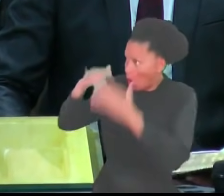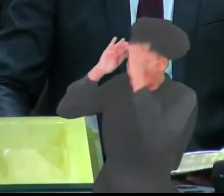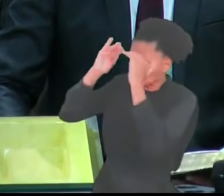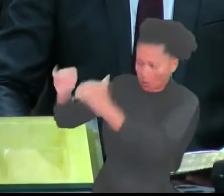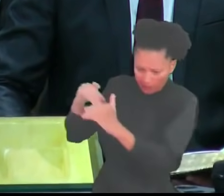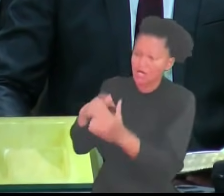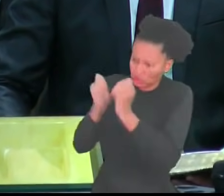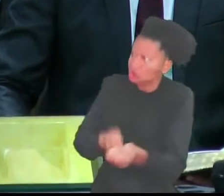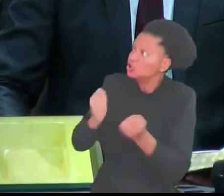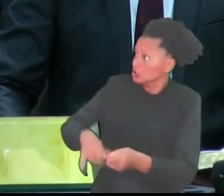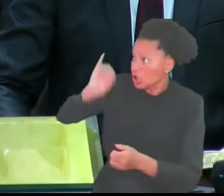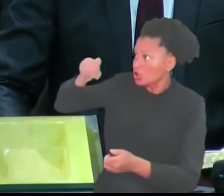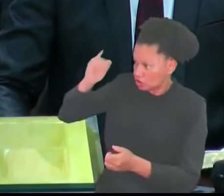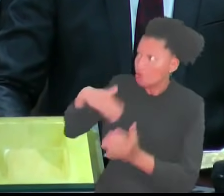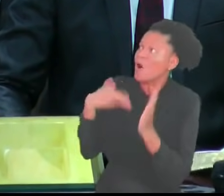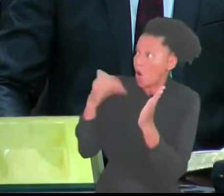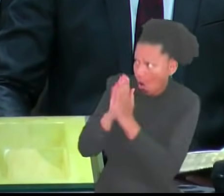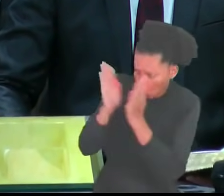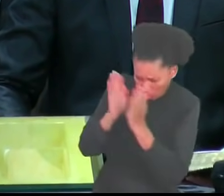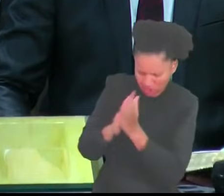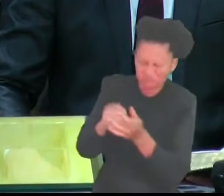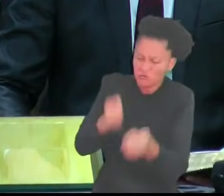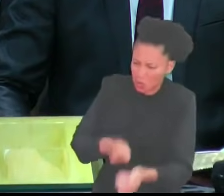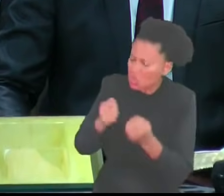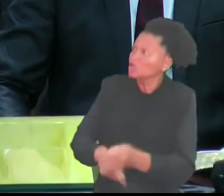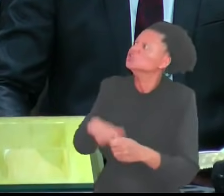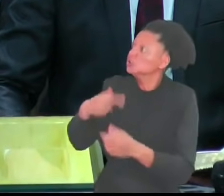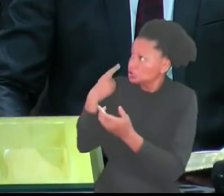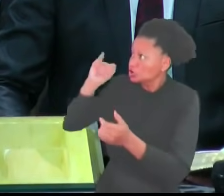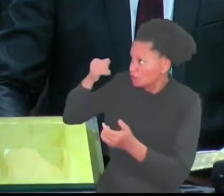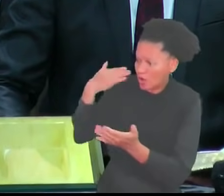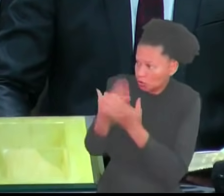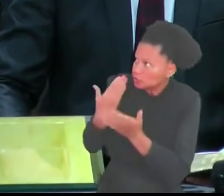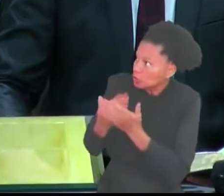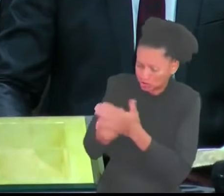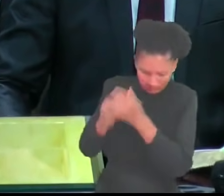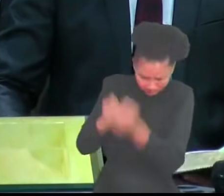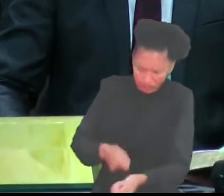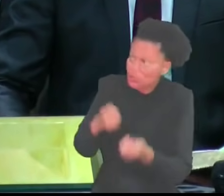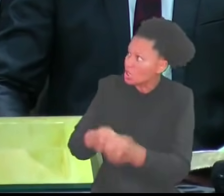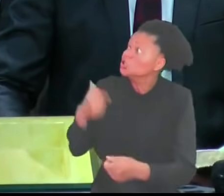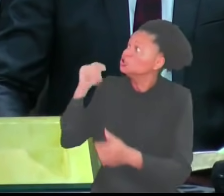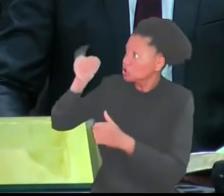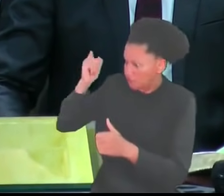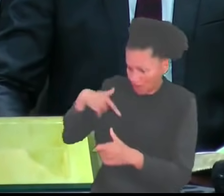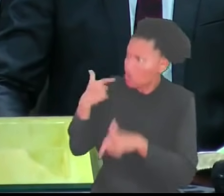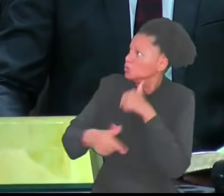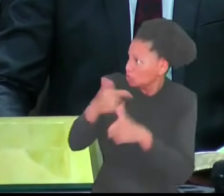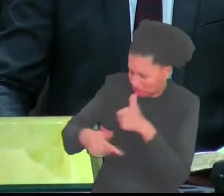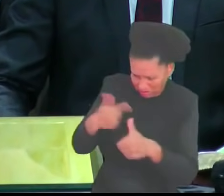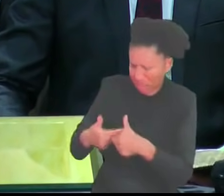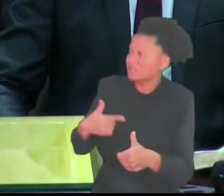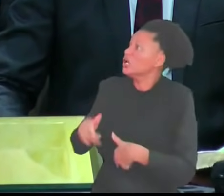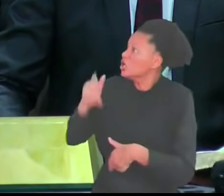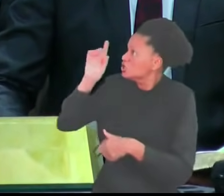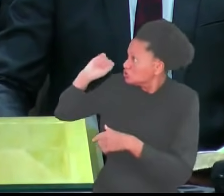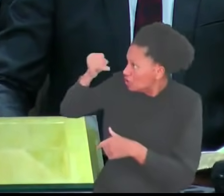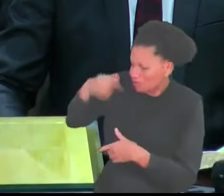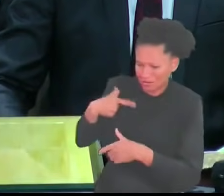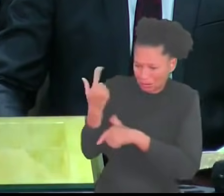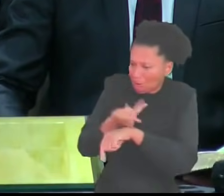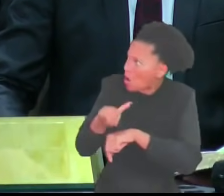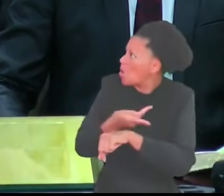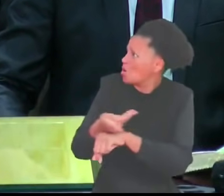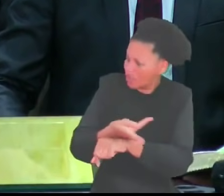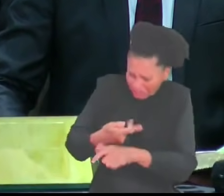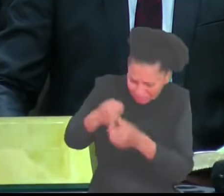obedecendo, Jeová, eu estou orando, Jeová, eu estou estudando, Jeová, eu estou trabalhando, Jeová, eu estou procurando.